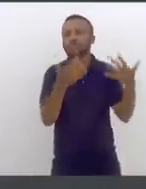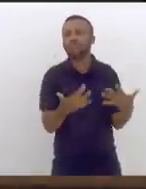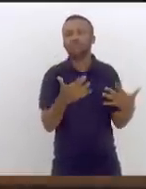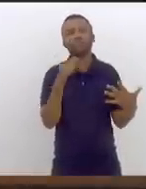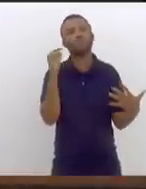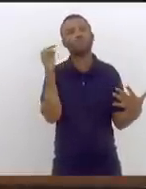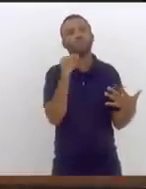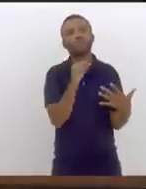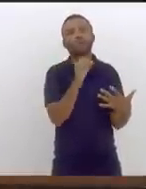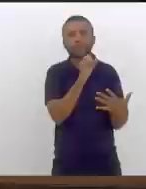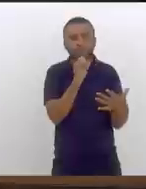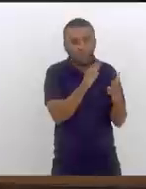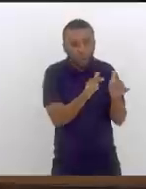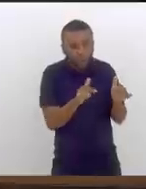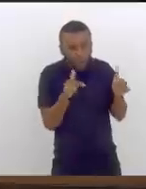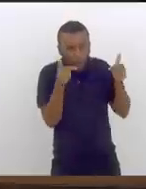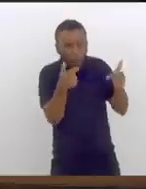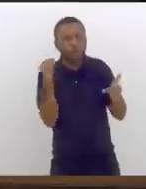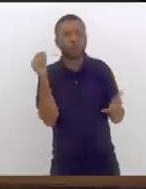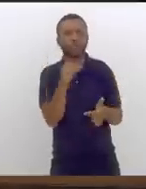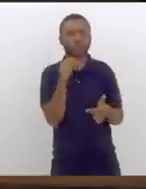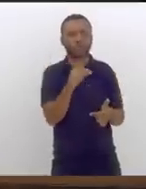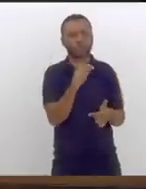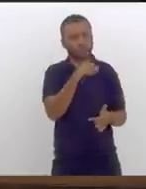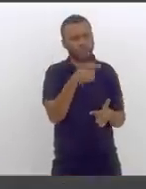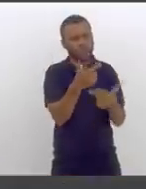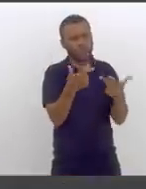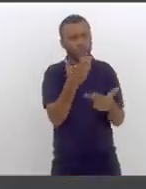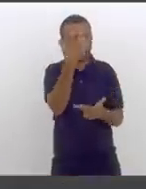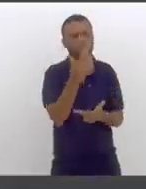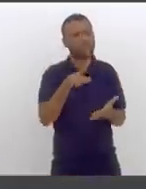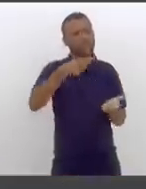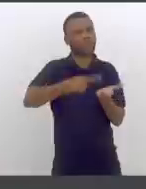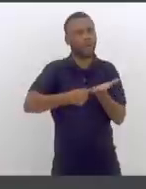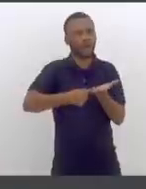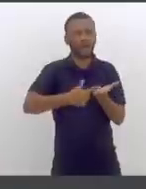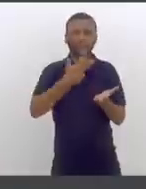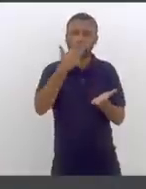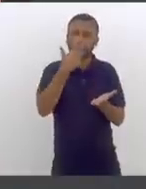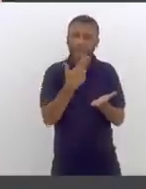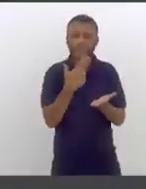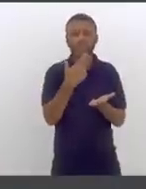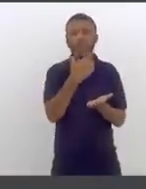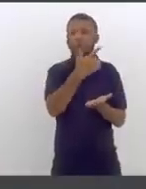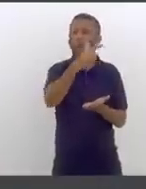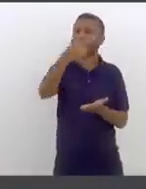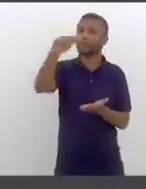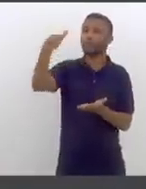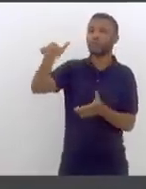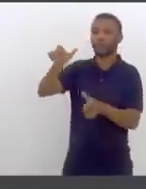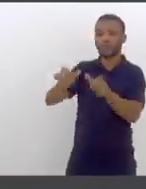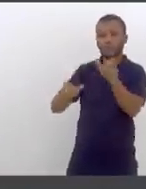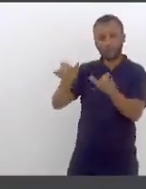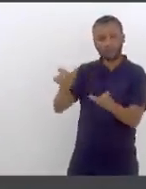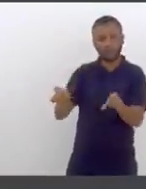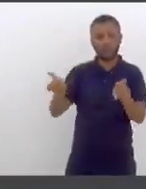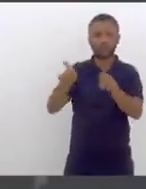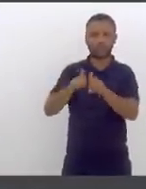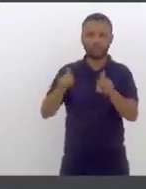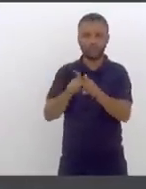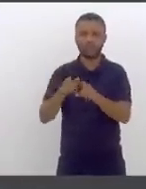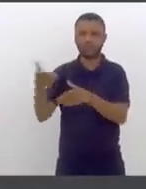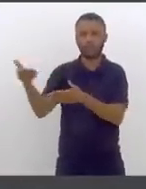se o senhor fez isso que é uma coisa séria parece que outras pessoas que também foram